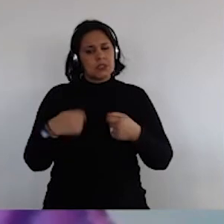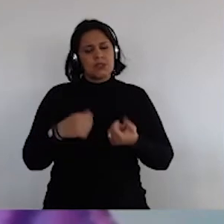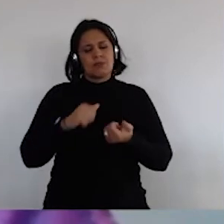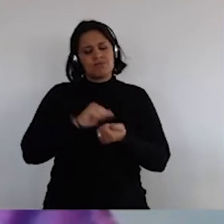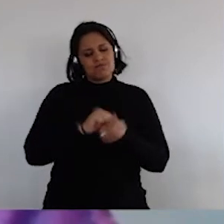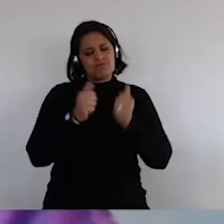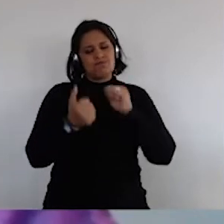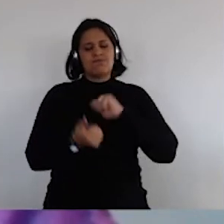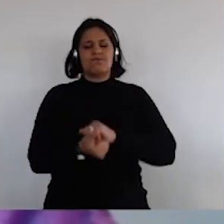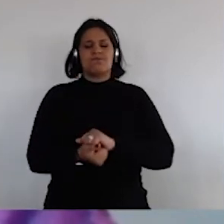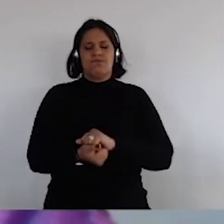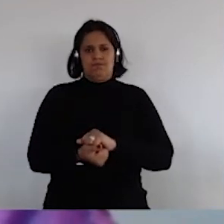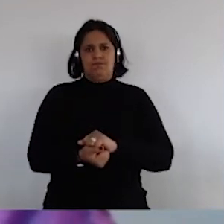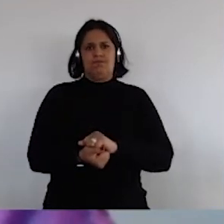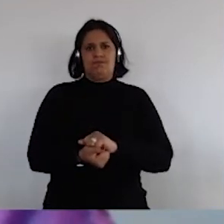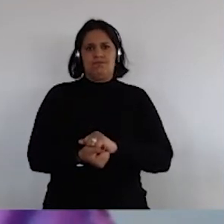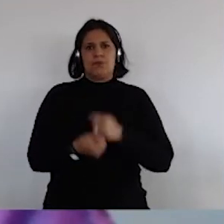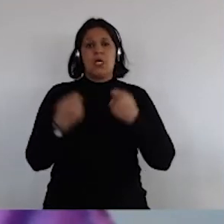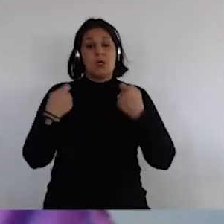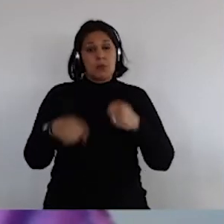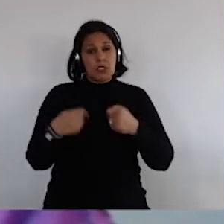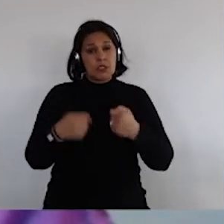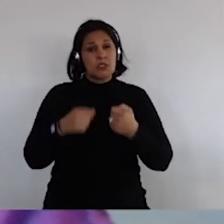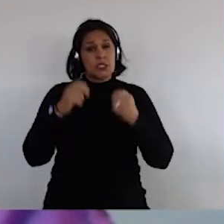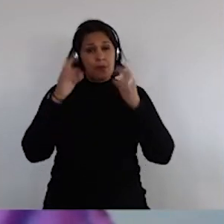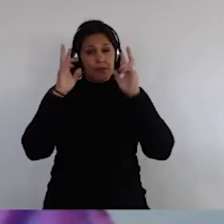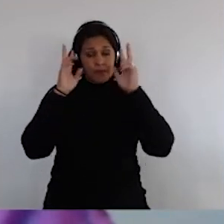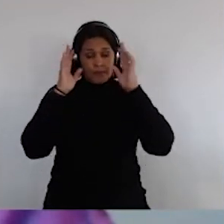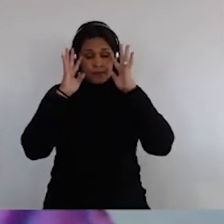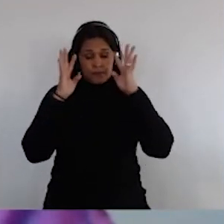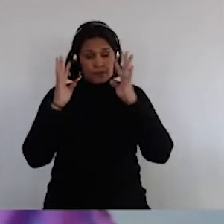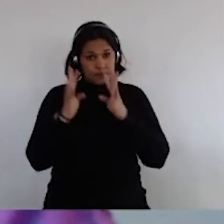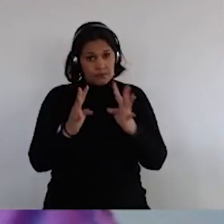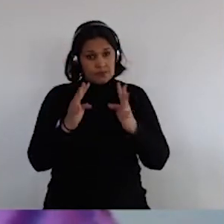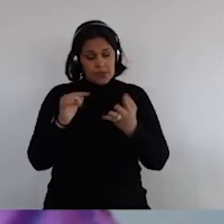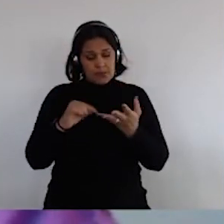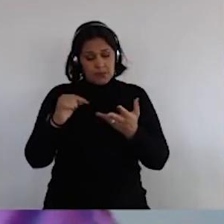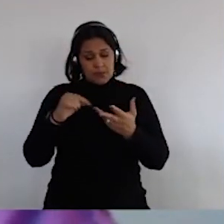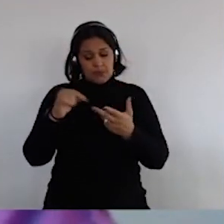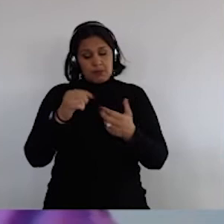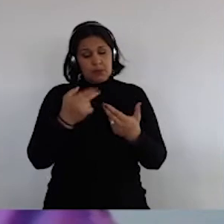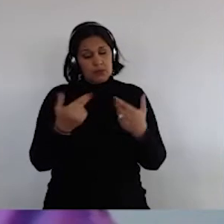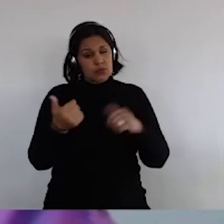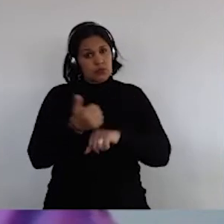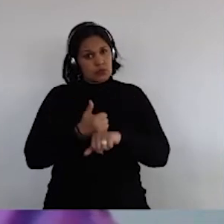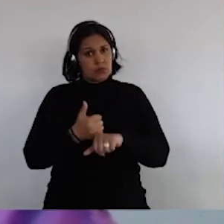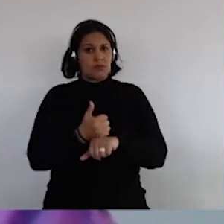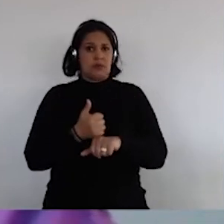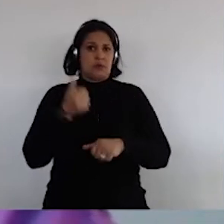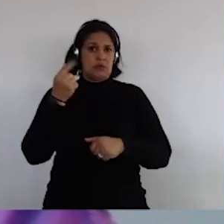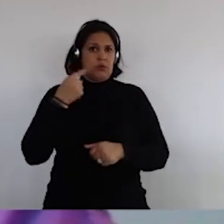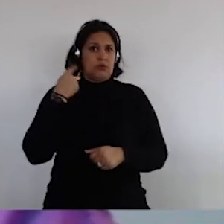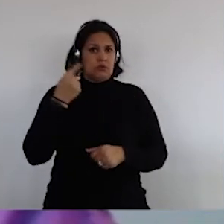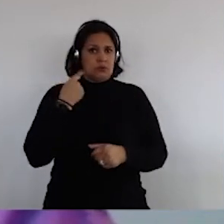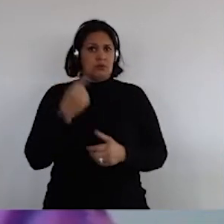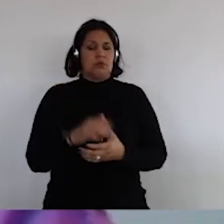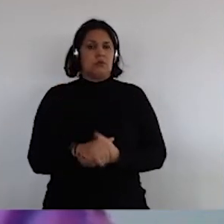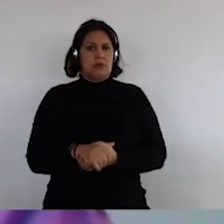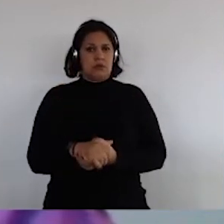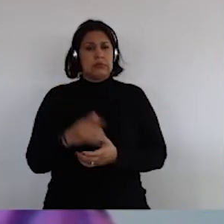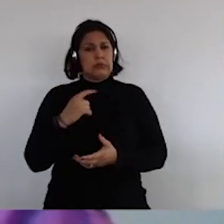adequada observância das prerrogativas profissionais dos advogados. Ela vem, sim, acompanhada de